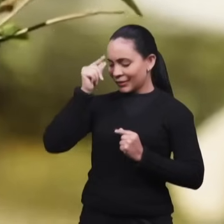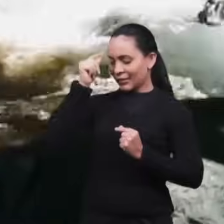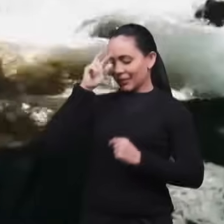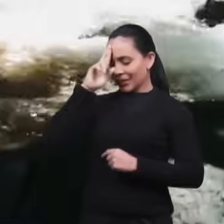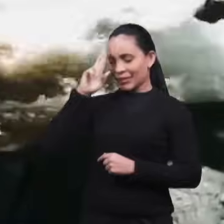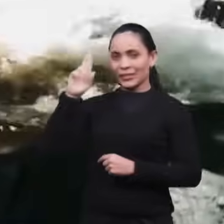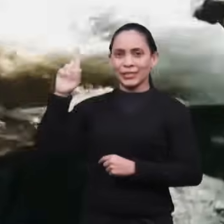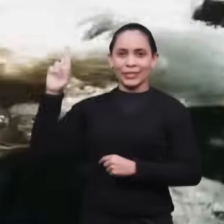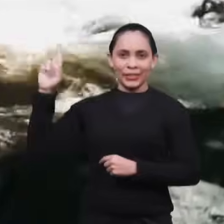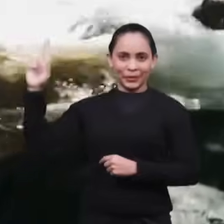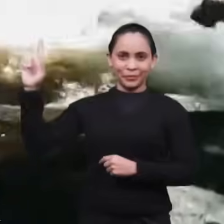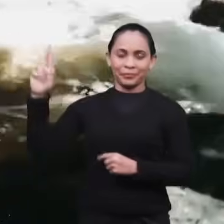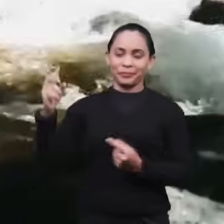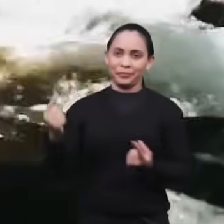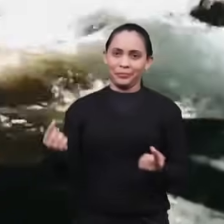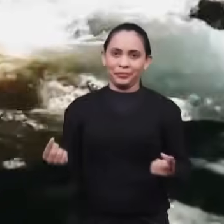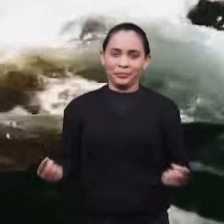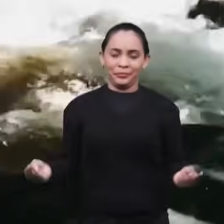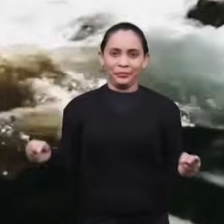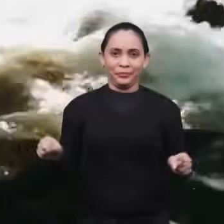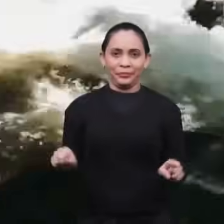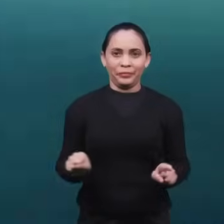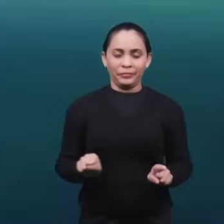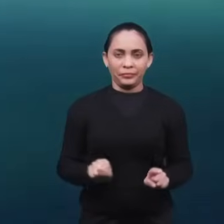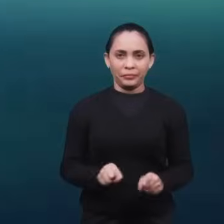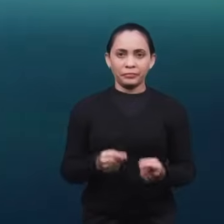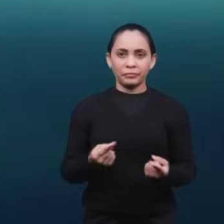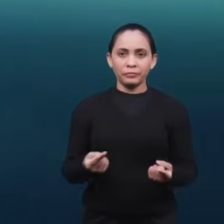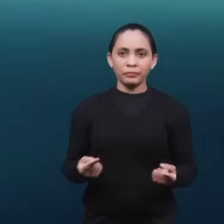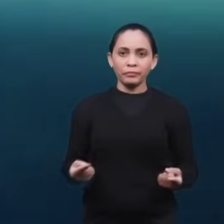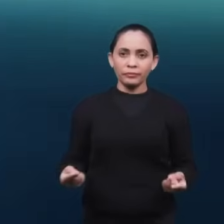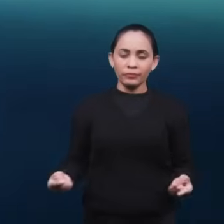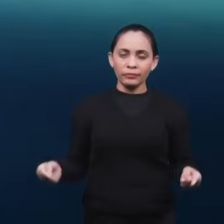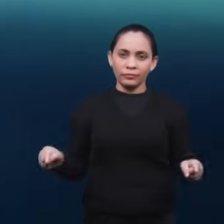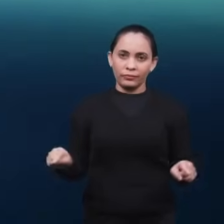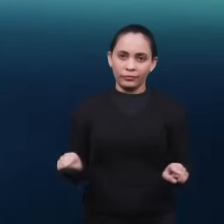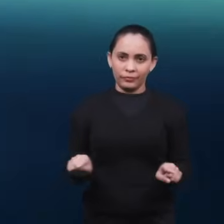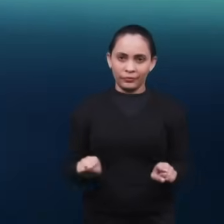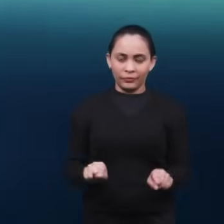repousar em ti, Senhor.